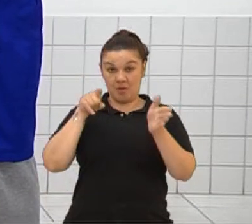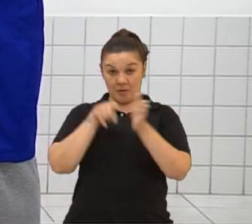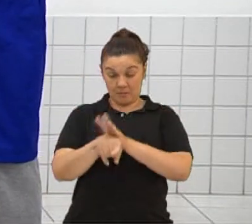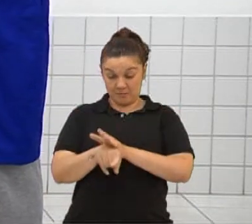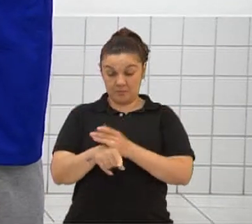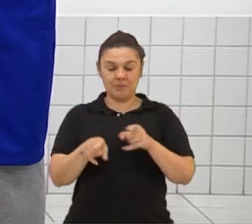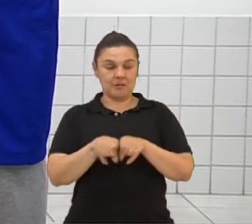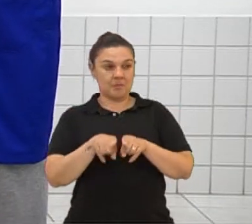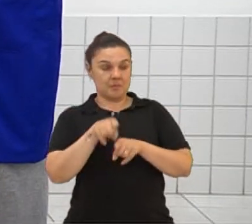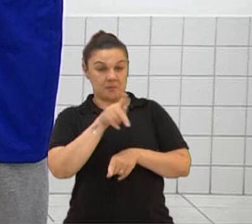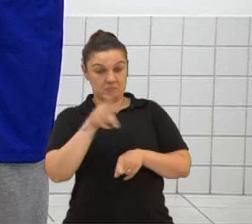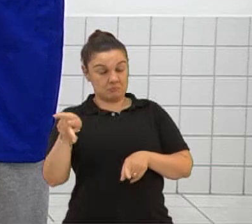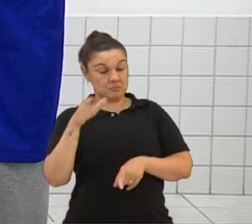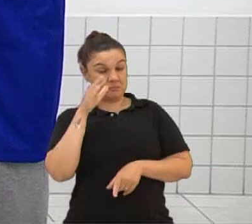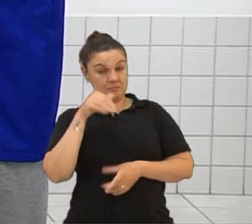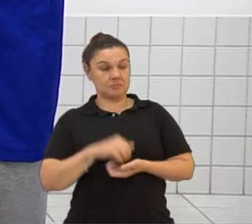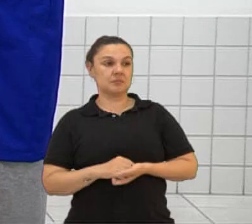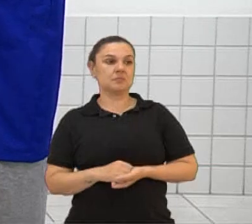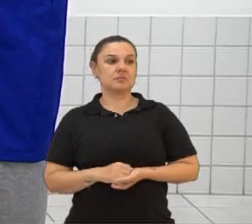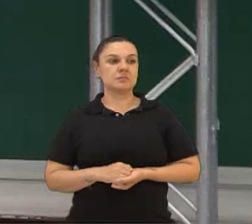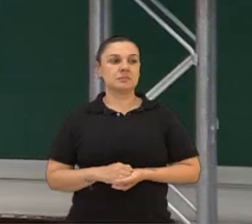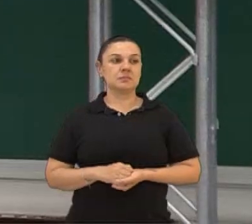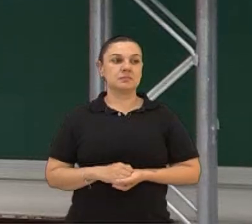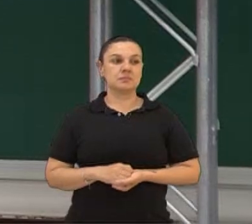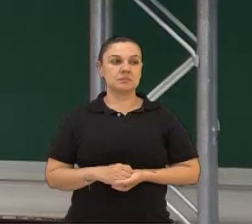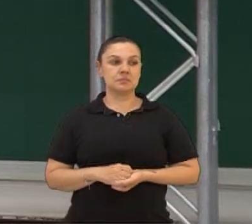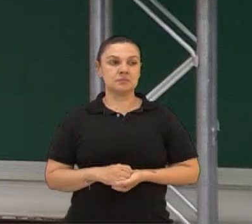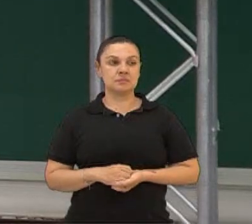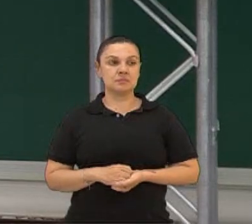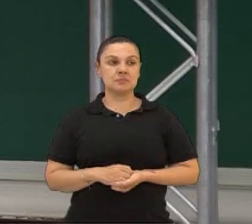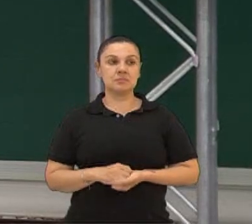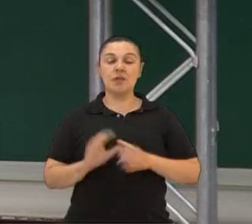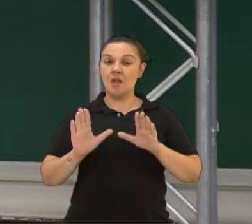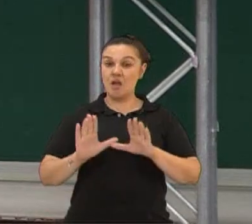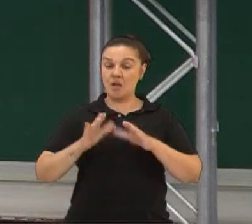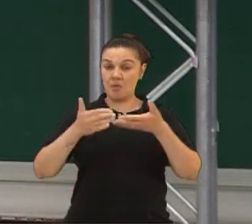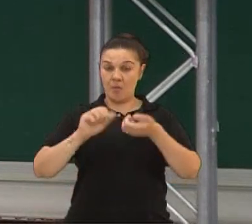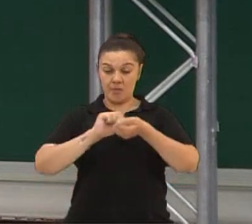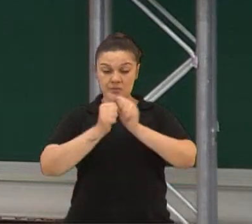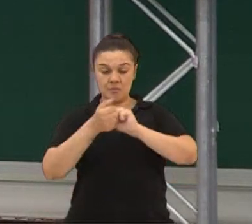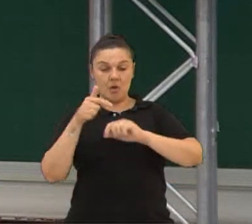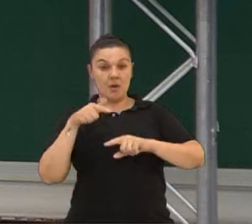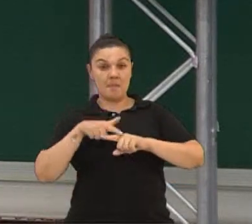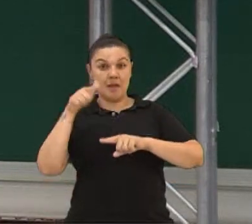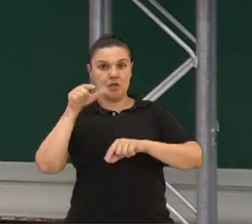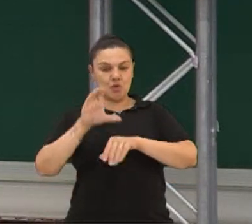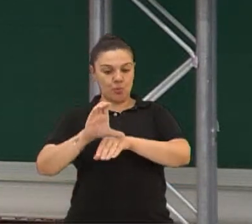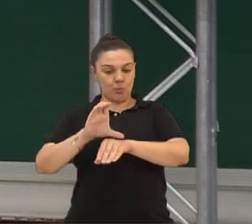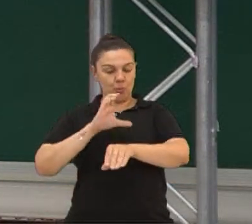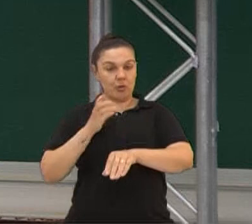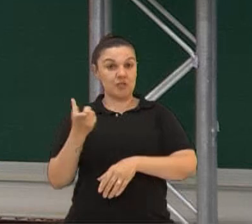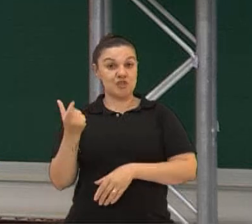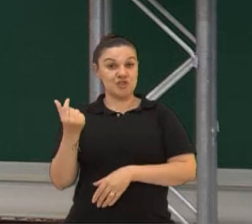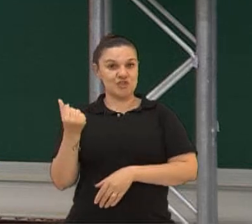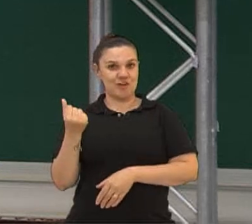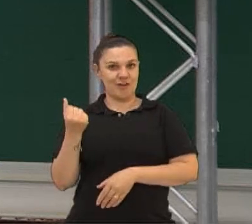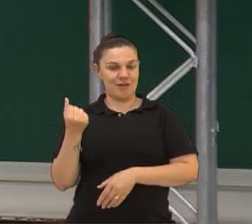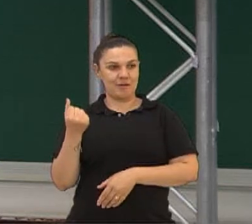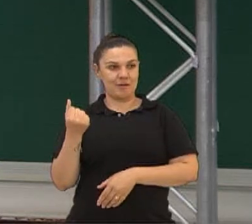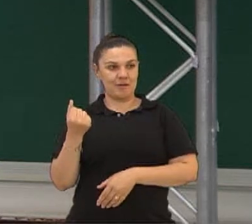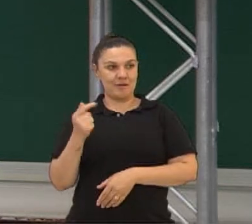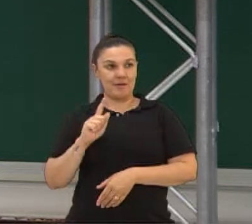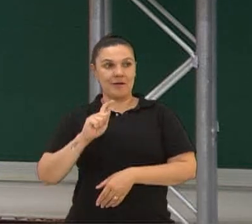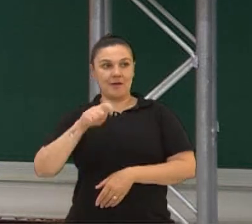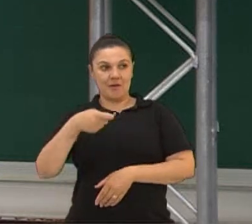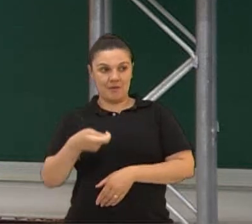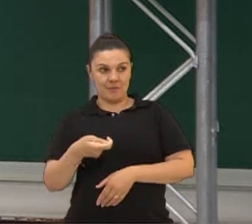pergunta aqui, professor, bem interessante. O Gilson pergunta, qual esporte tem maior arrecadação quando tratamos